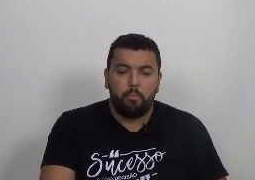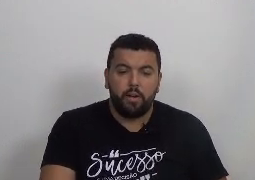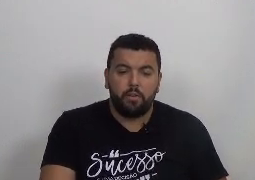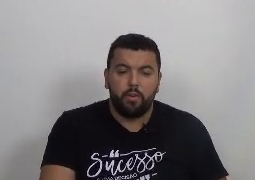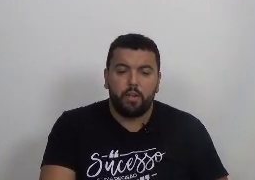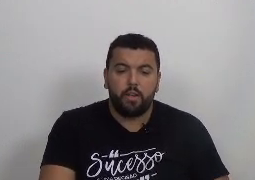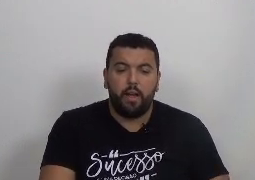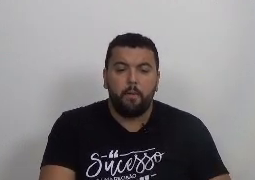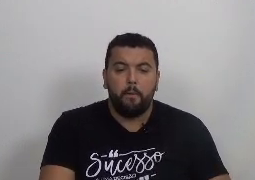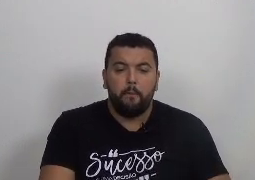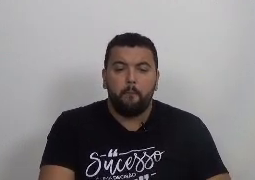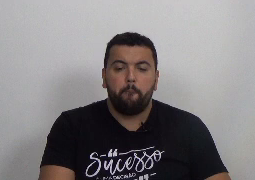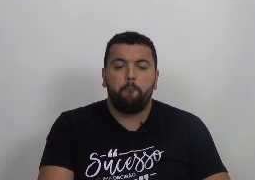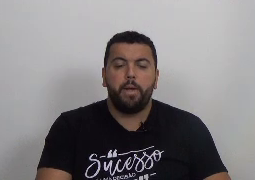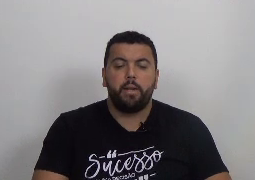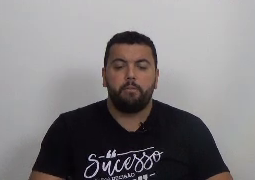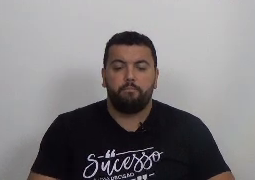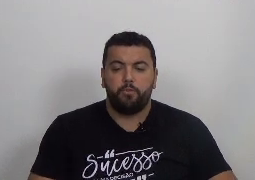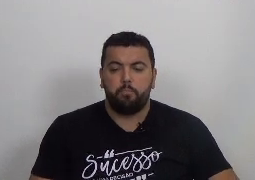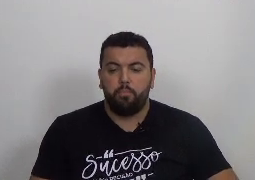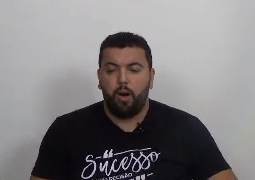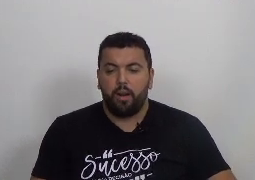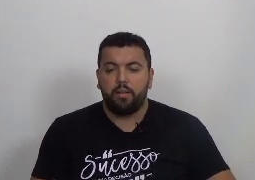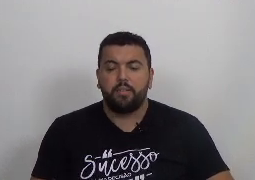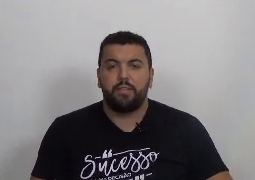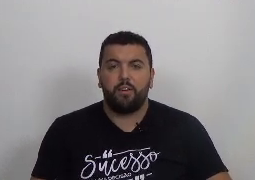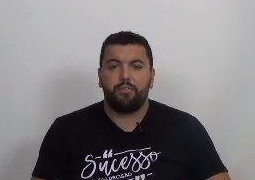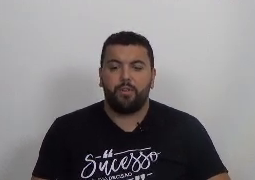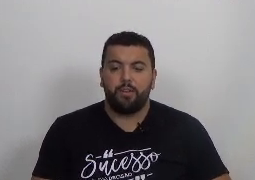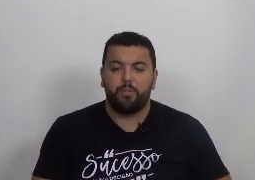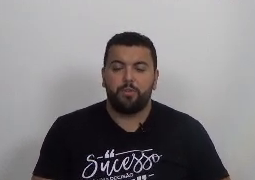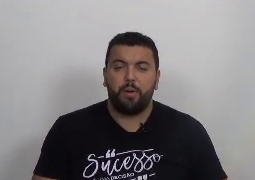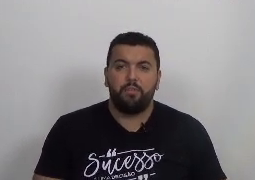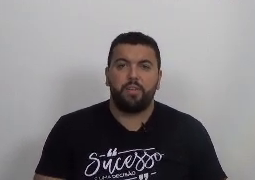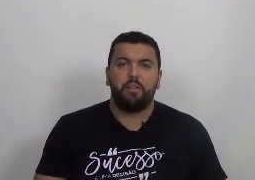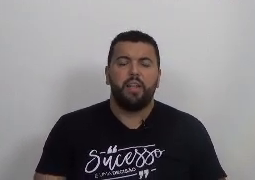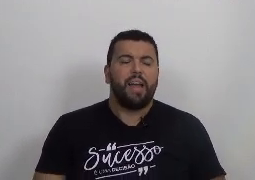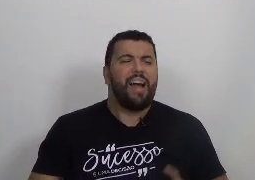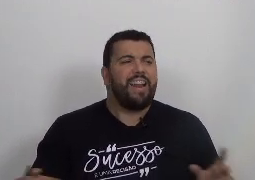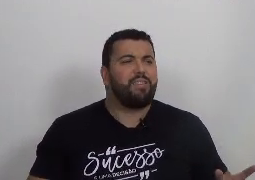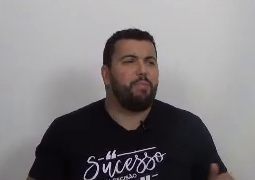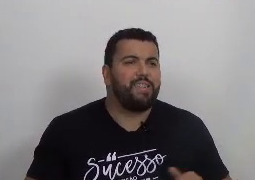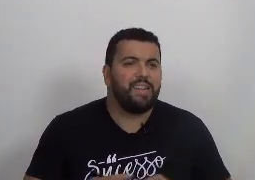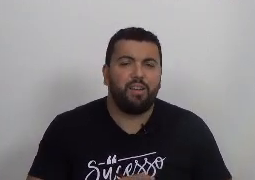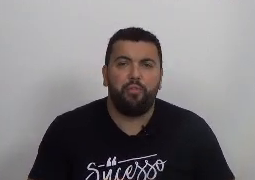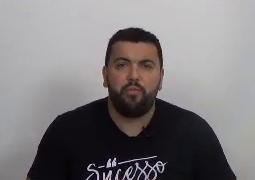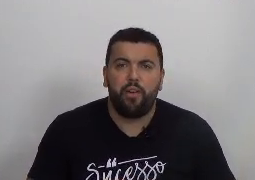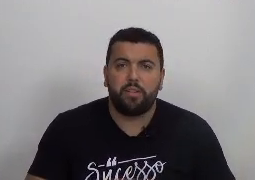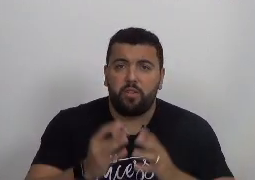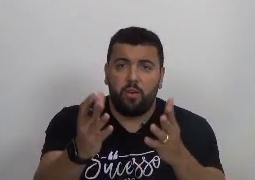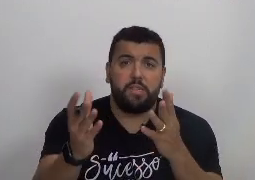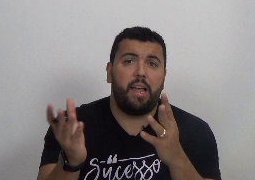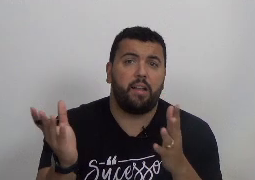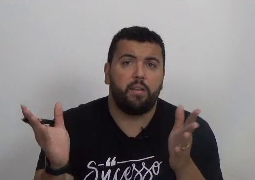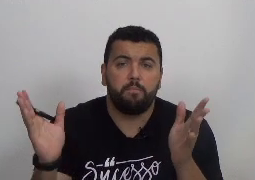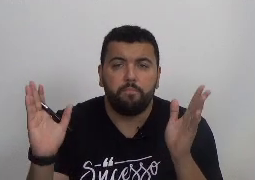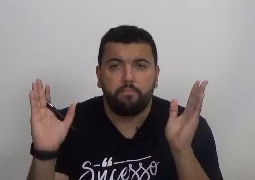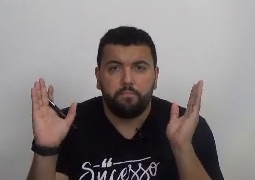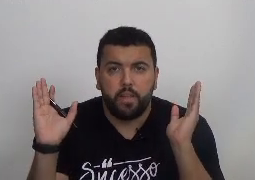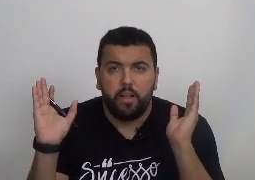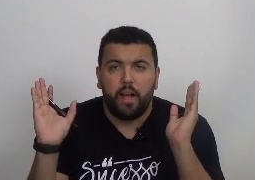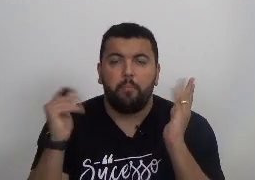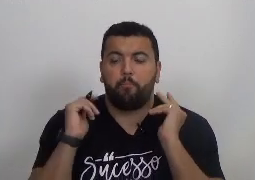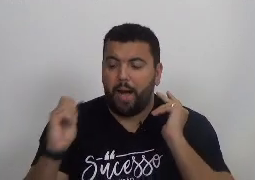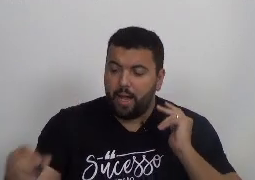0,24 gabarito letra b de bola 0,2 maravilha mas essa foi fácil então